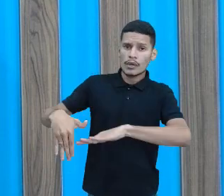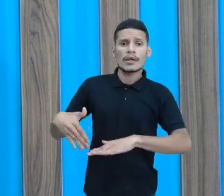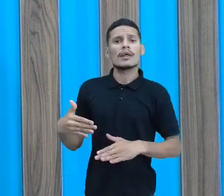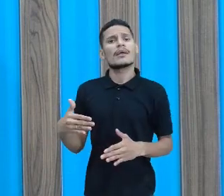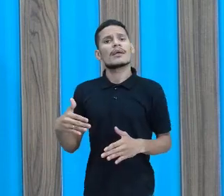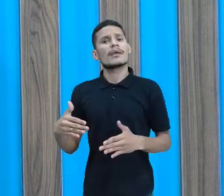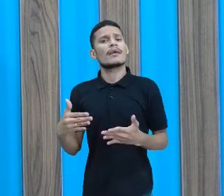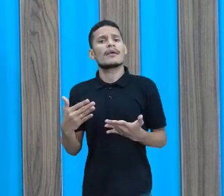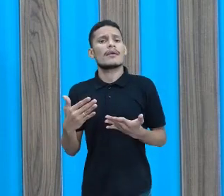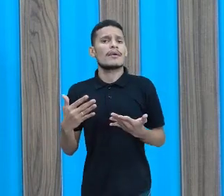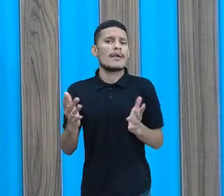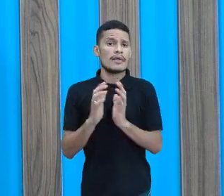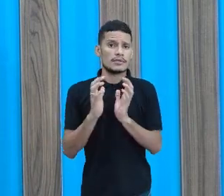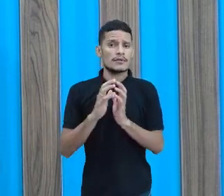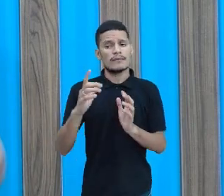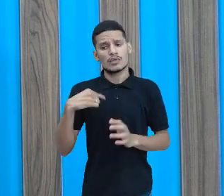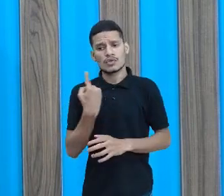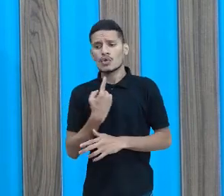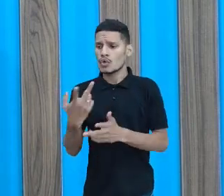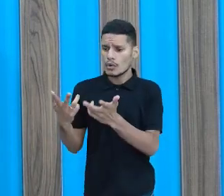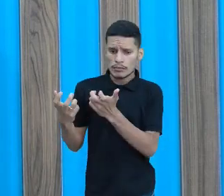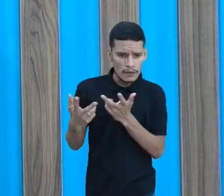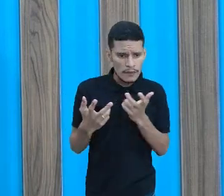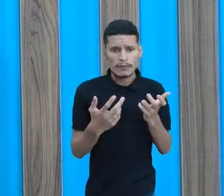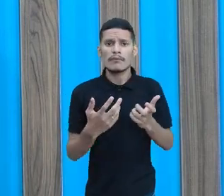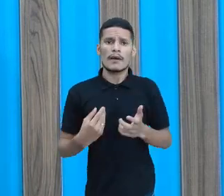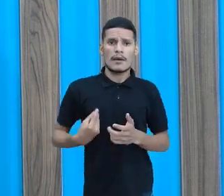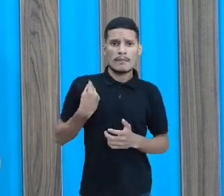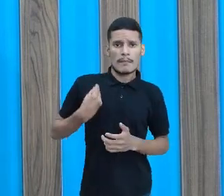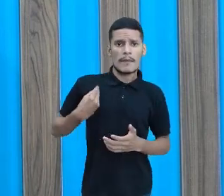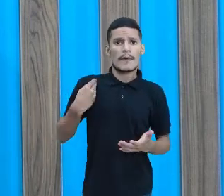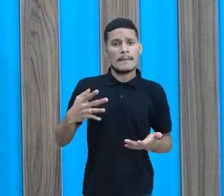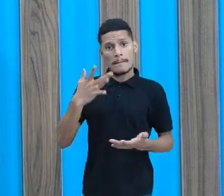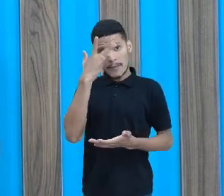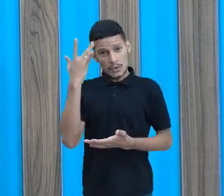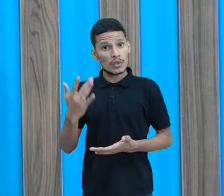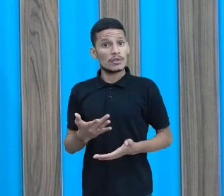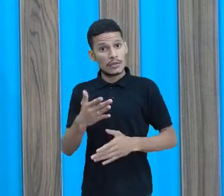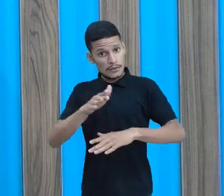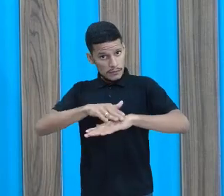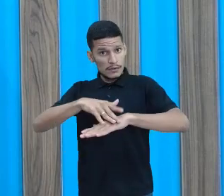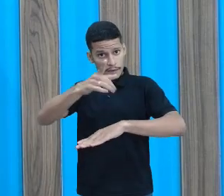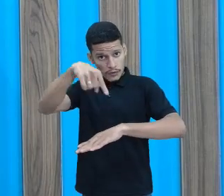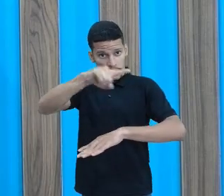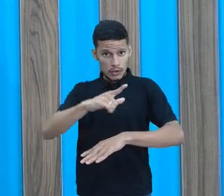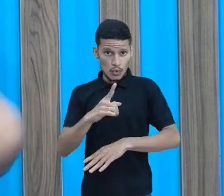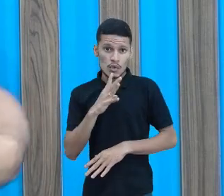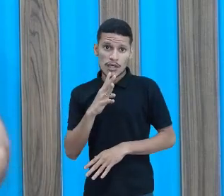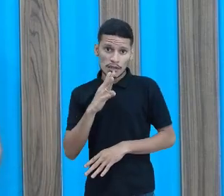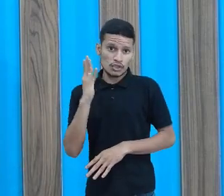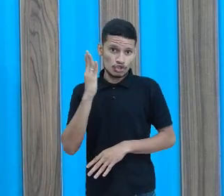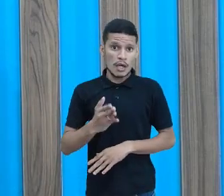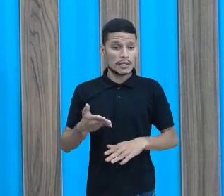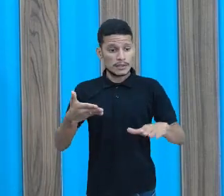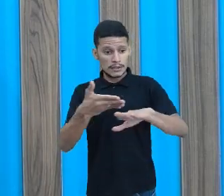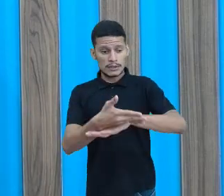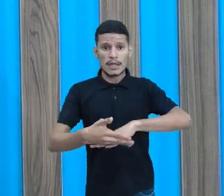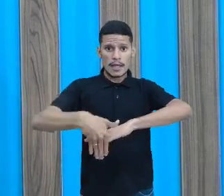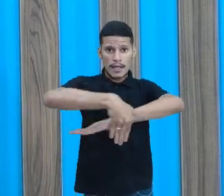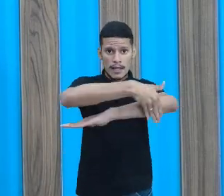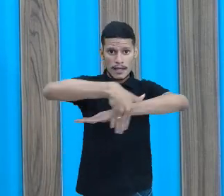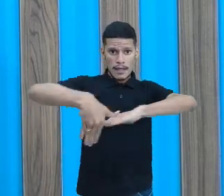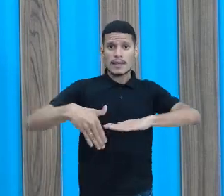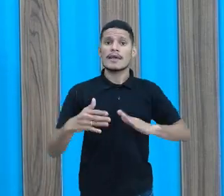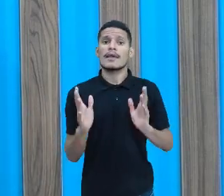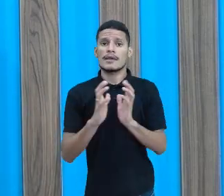nós observamos, né, a presença de pessoas que é um cenário que vocês devem conhecer muito bem, né? Quando a gente anda pelas ruas do